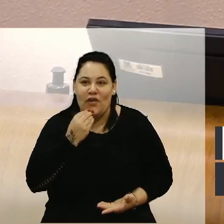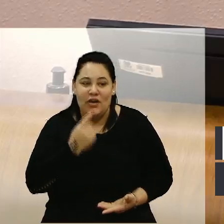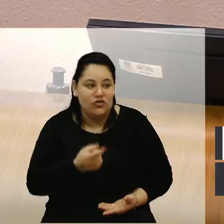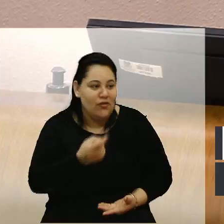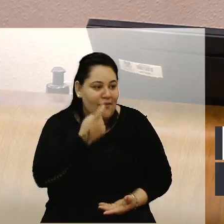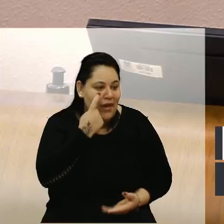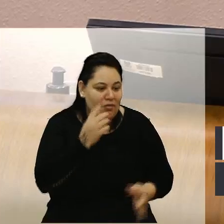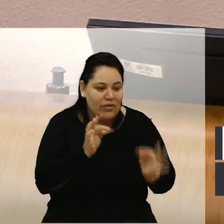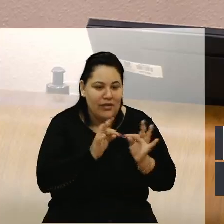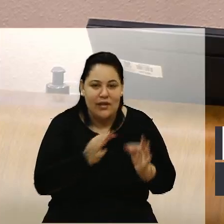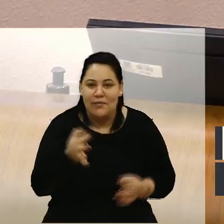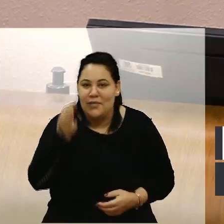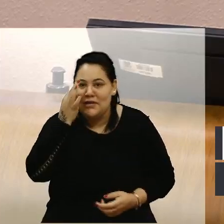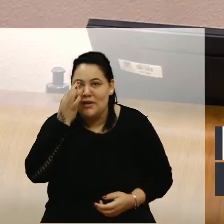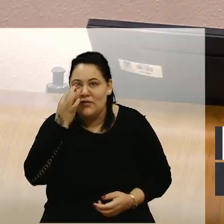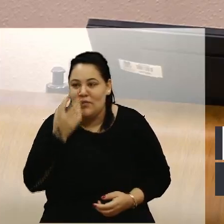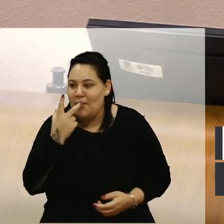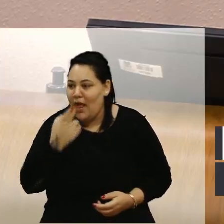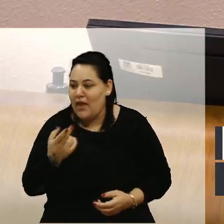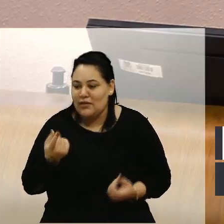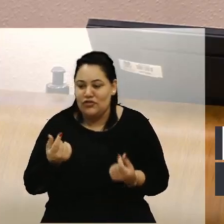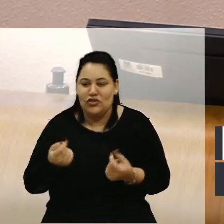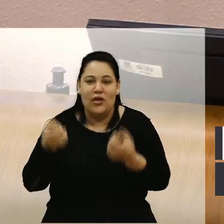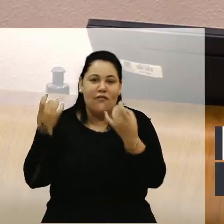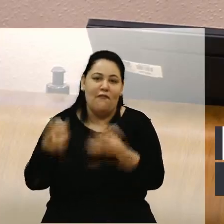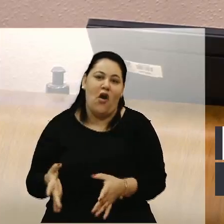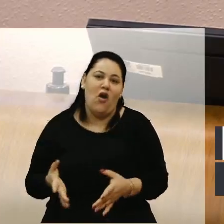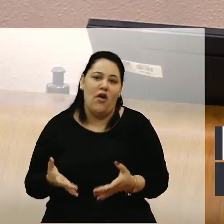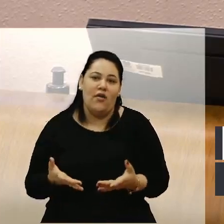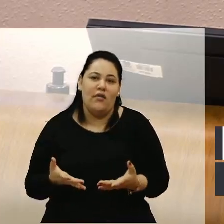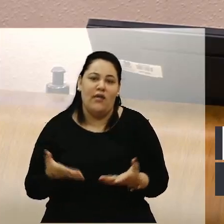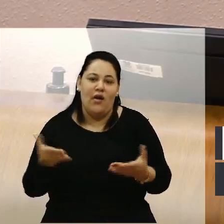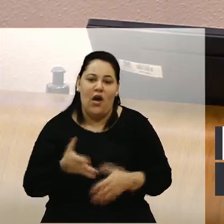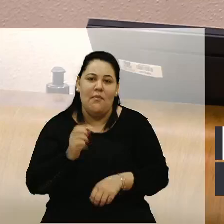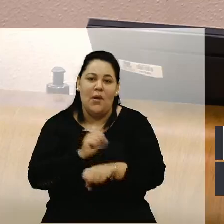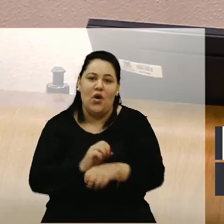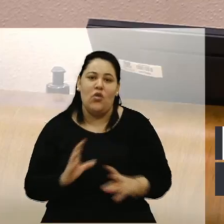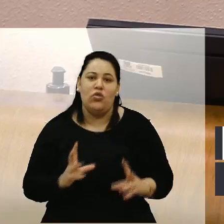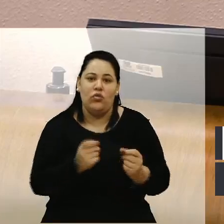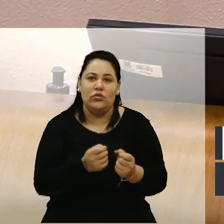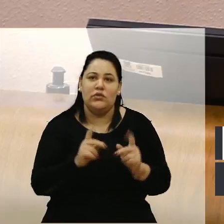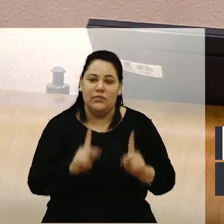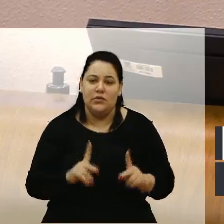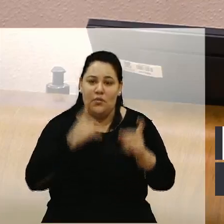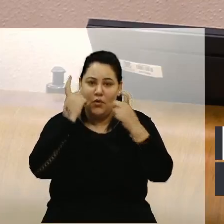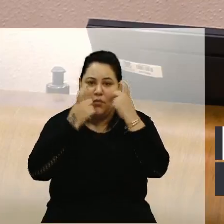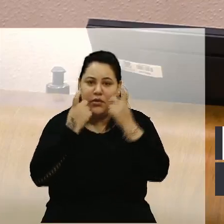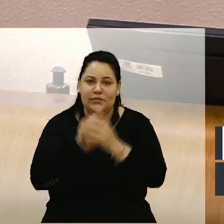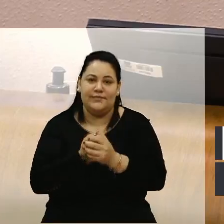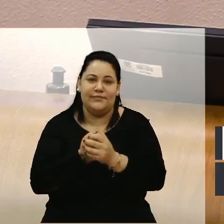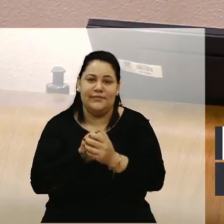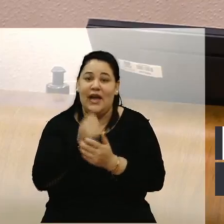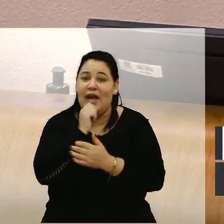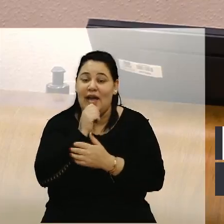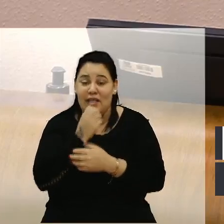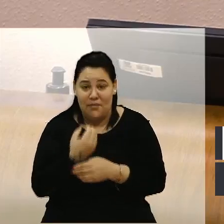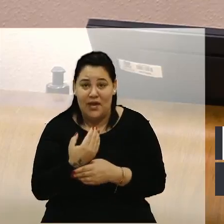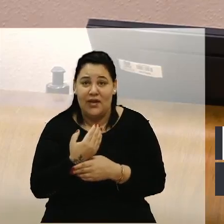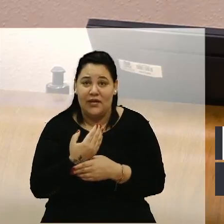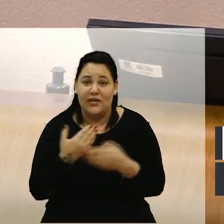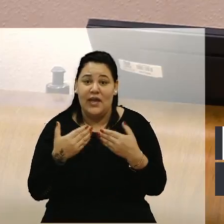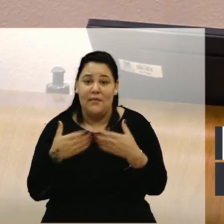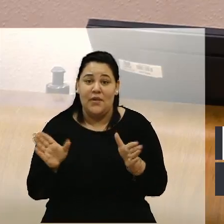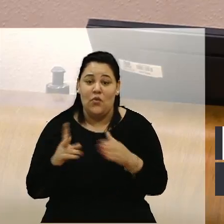estão lá e parece que é jogar dinheiro fora e agora parou tudo e as pessoas ficam preocupadas. Ainda bem que abriu a ponte do